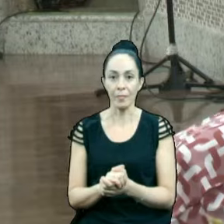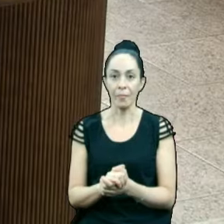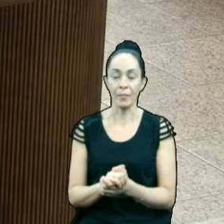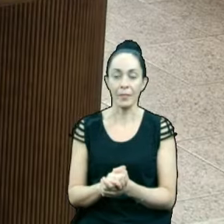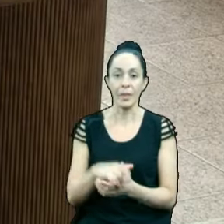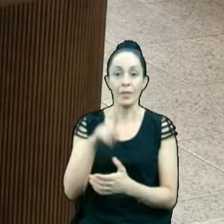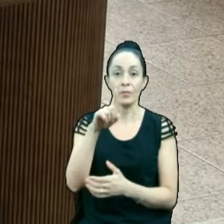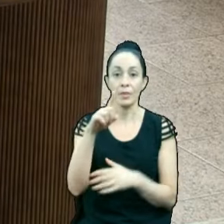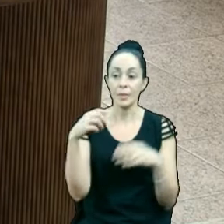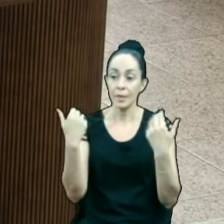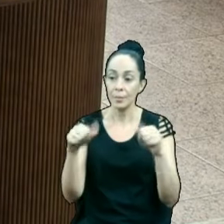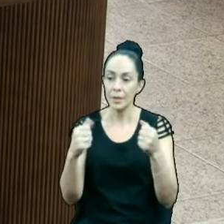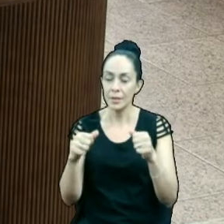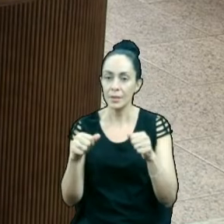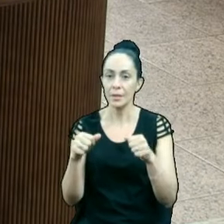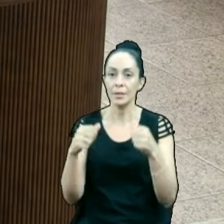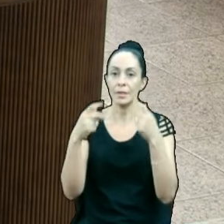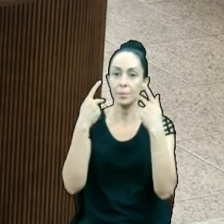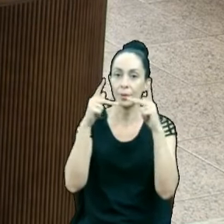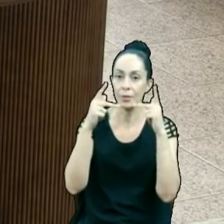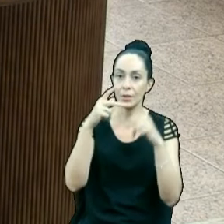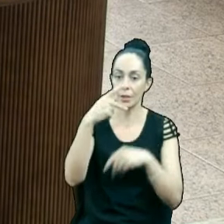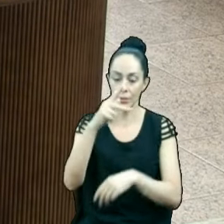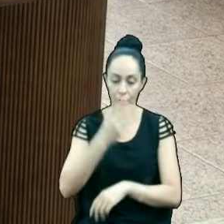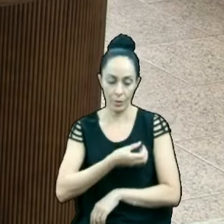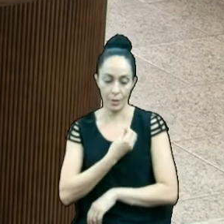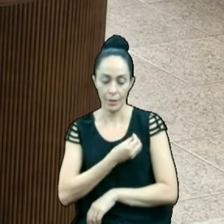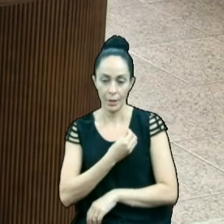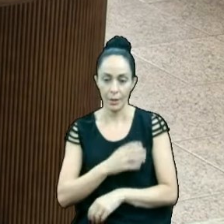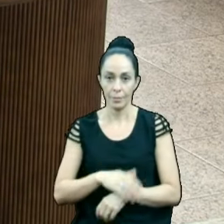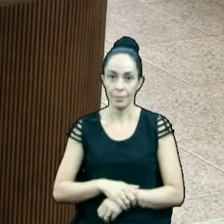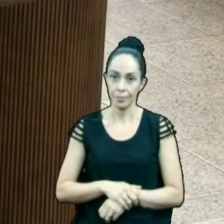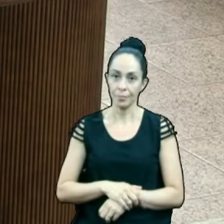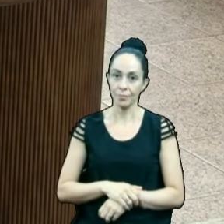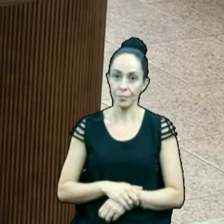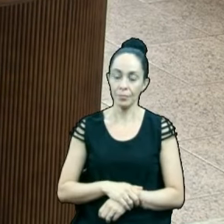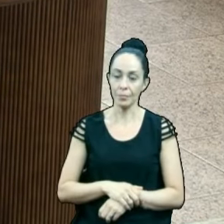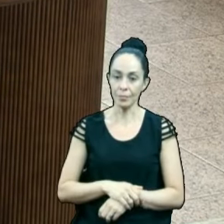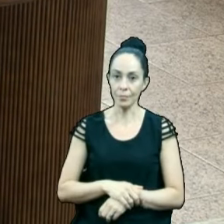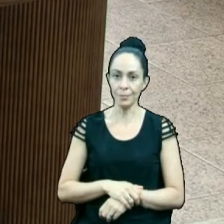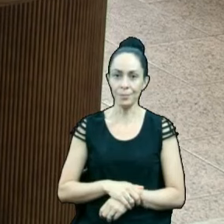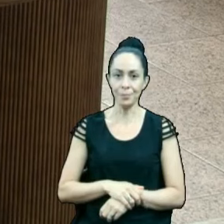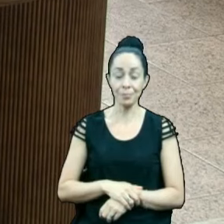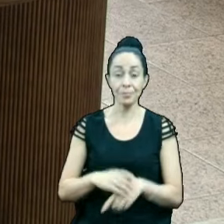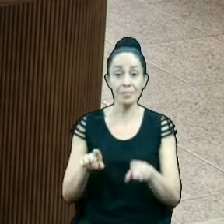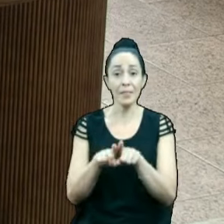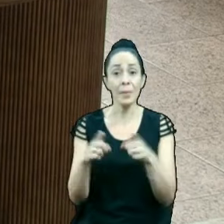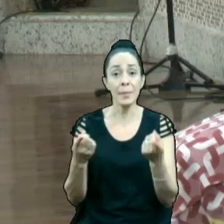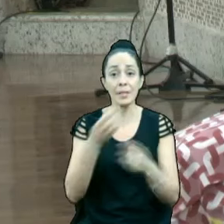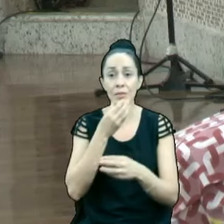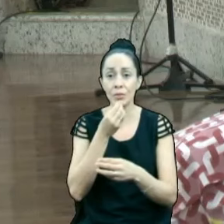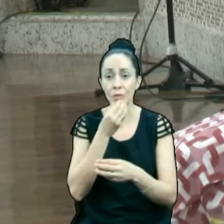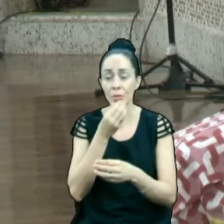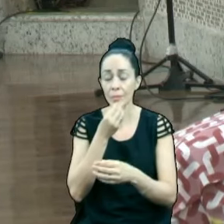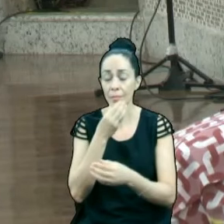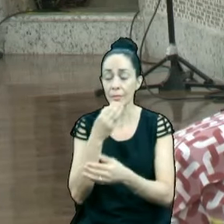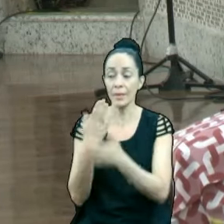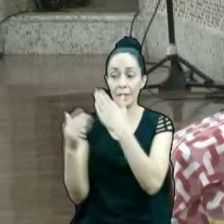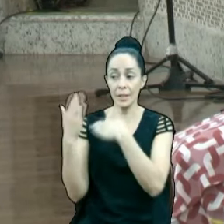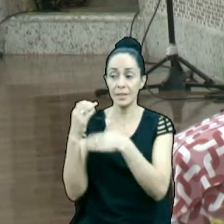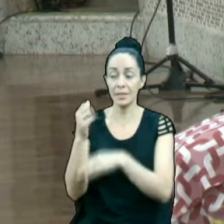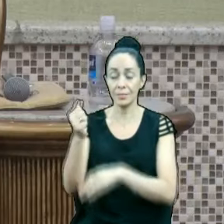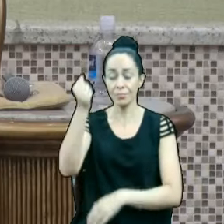não quer mais nada não a hora que levaram começo né o que Deus foi